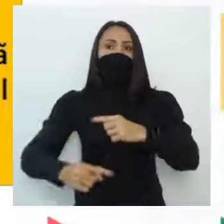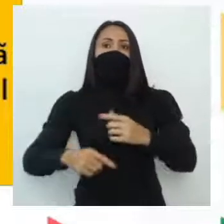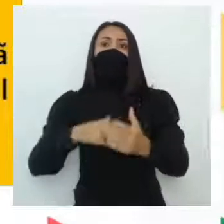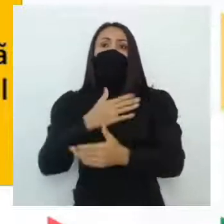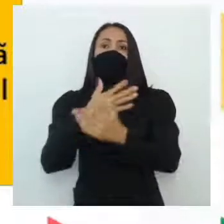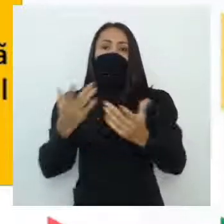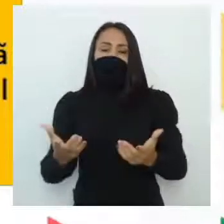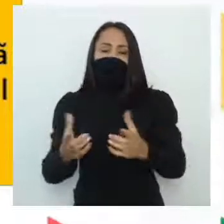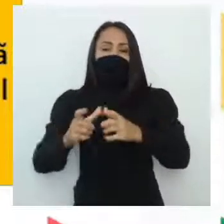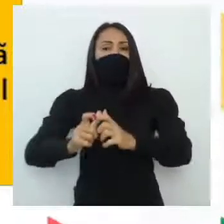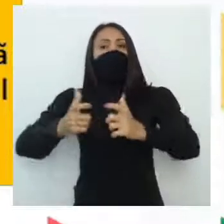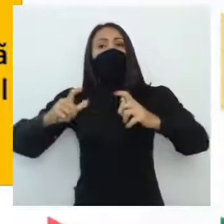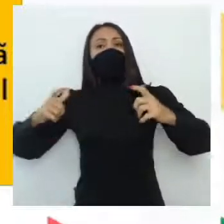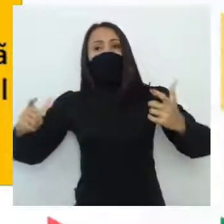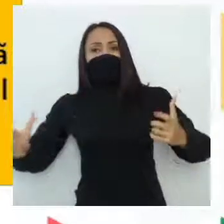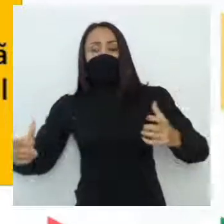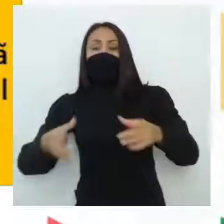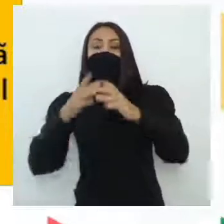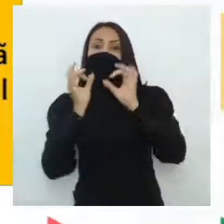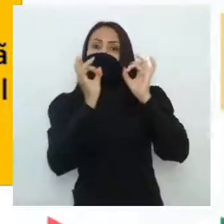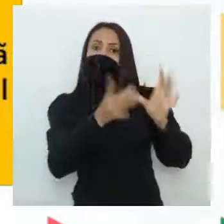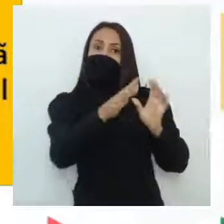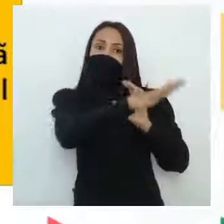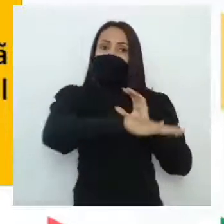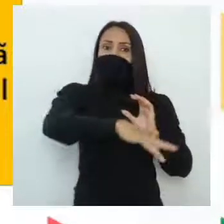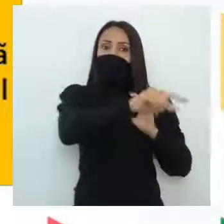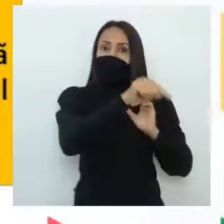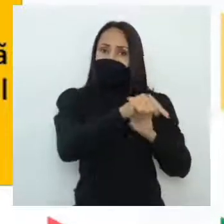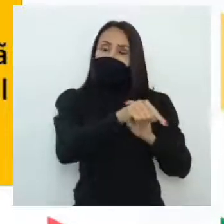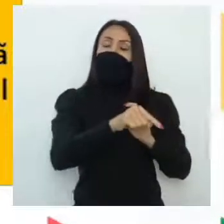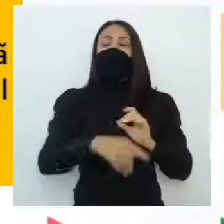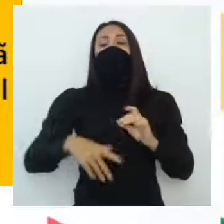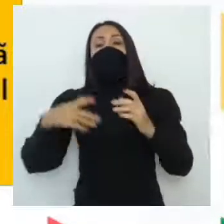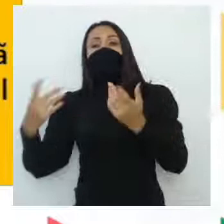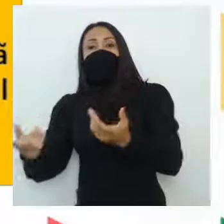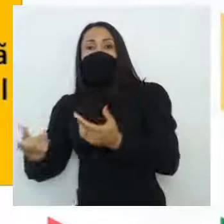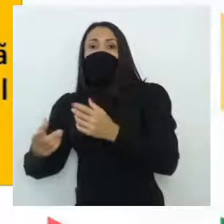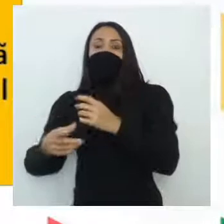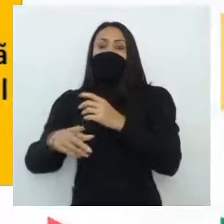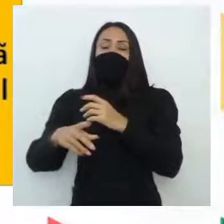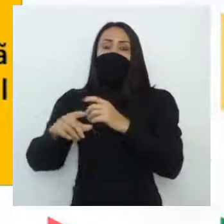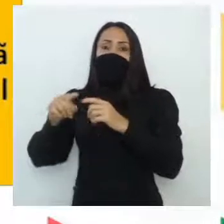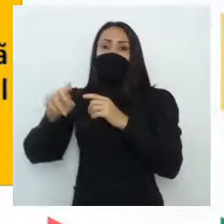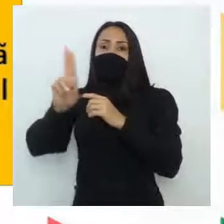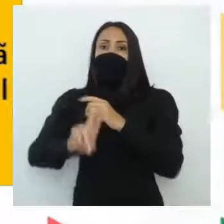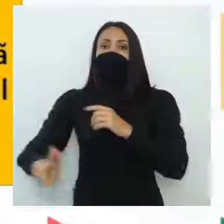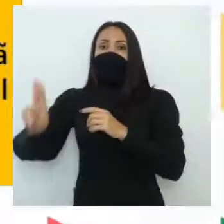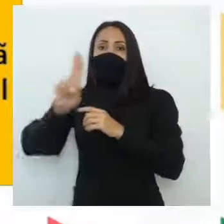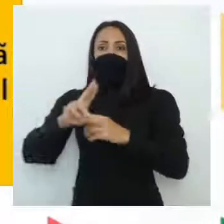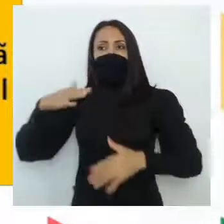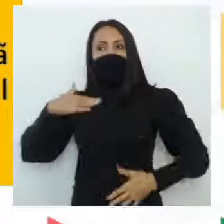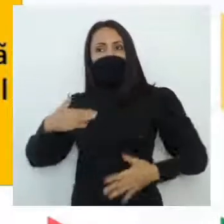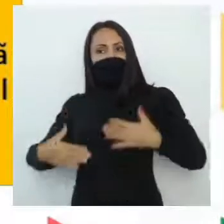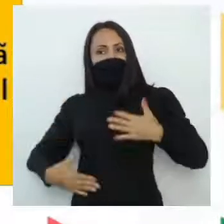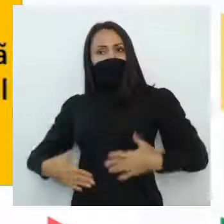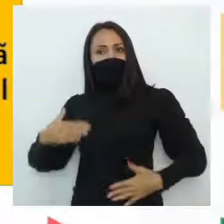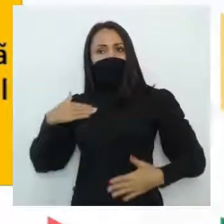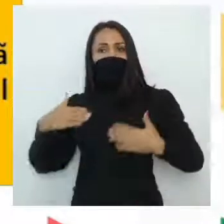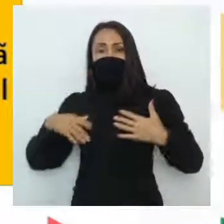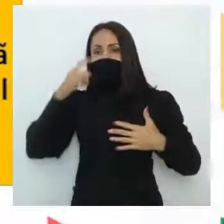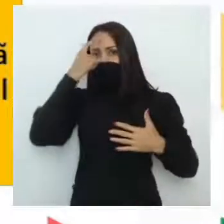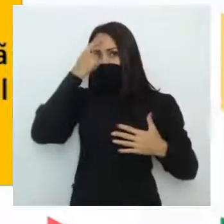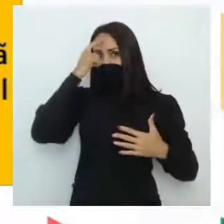hábito da congregação de Loreto, a irmã Teresa usava o sari branco, uma roupa indiana,